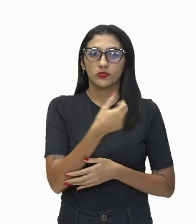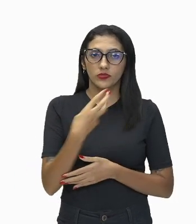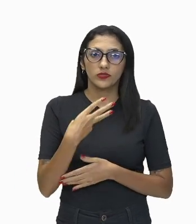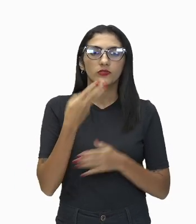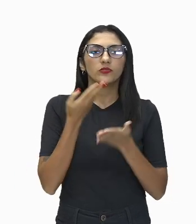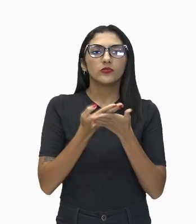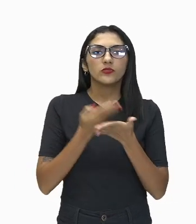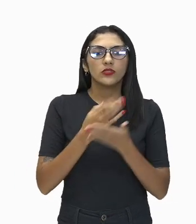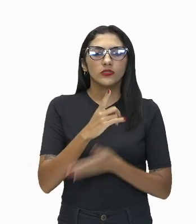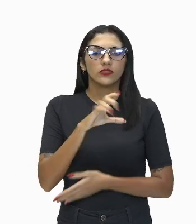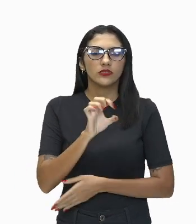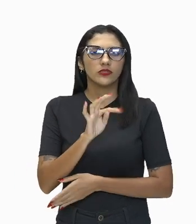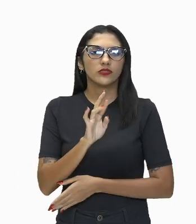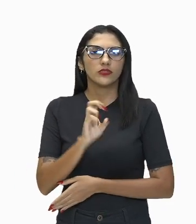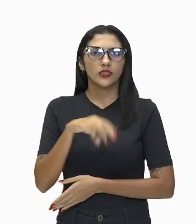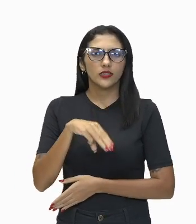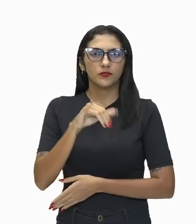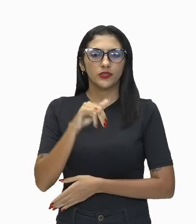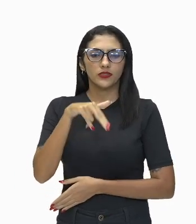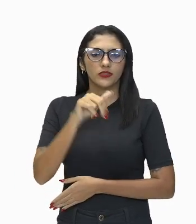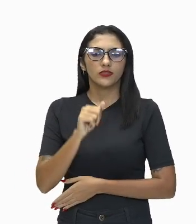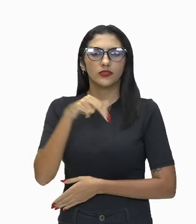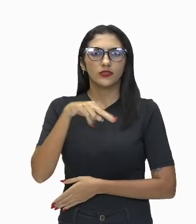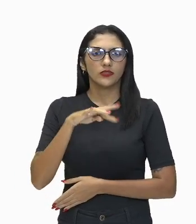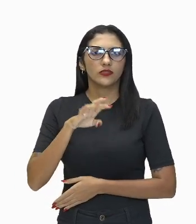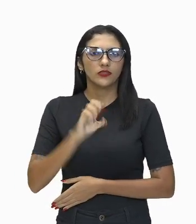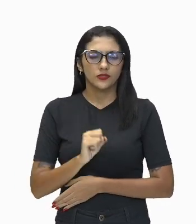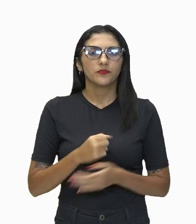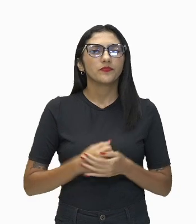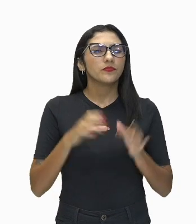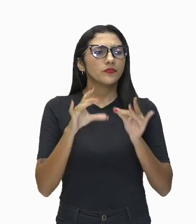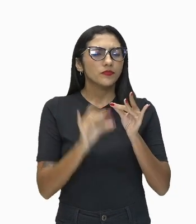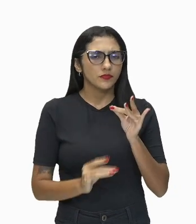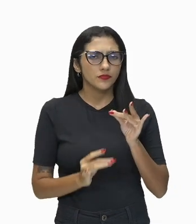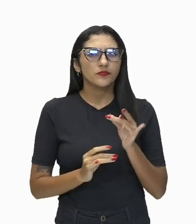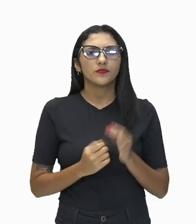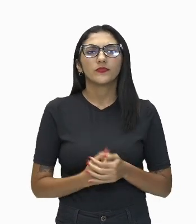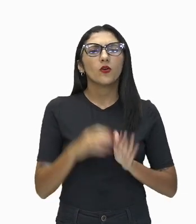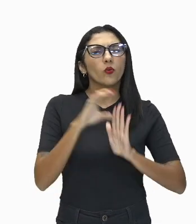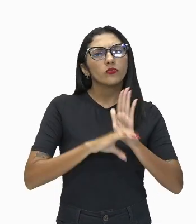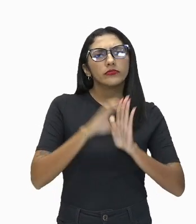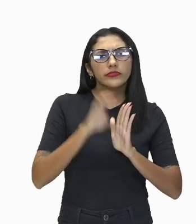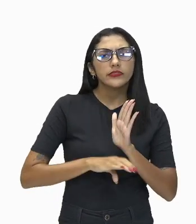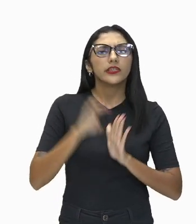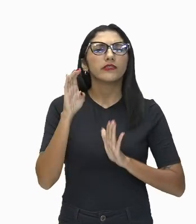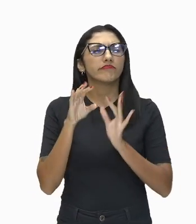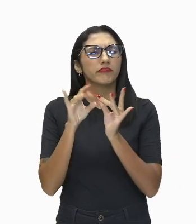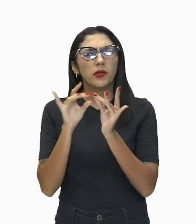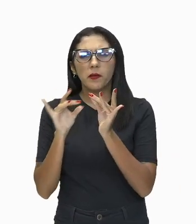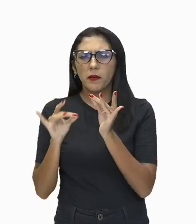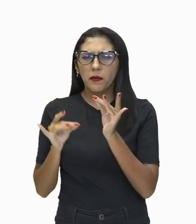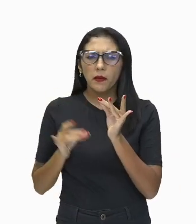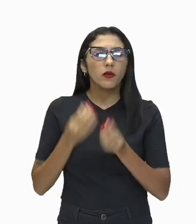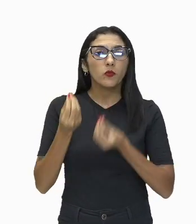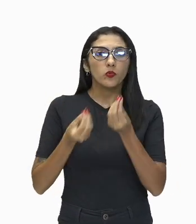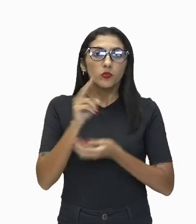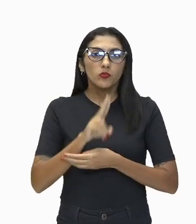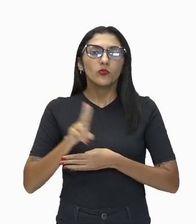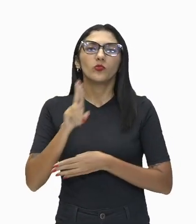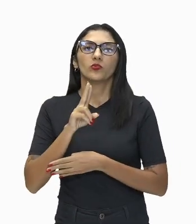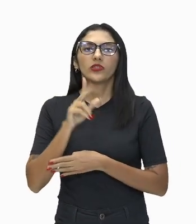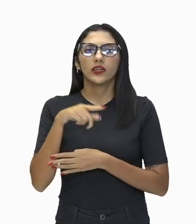falar sobre os determinantes. O detalhamento são os conceitos, a definição e aplicação